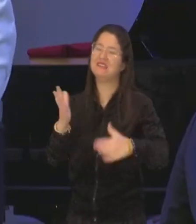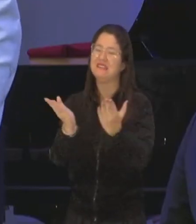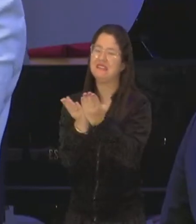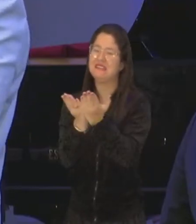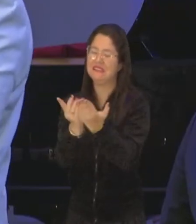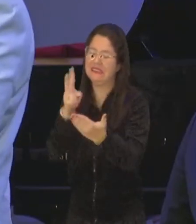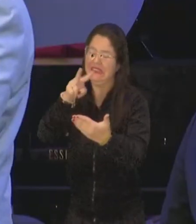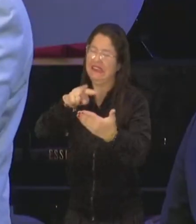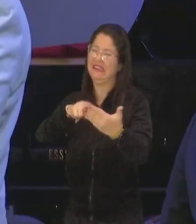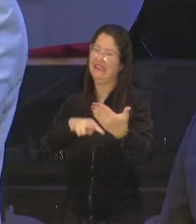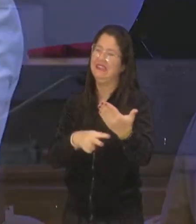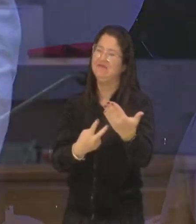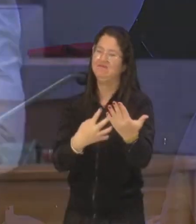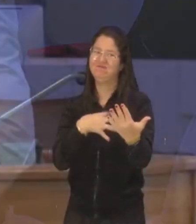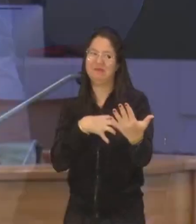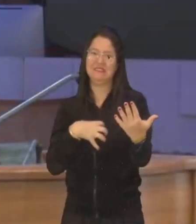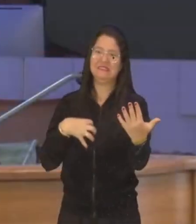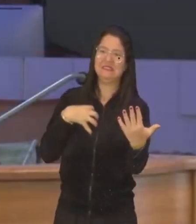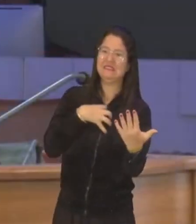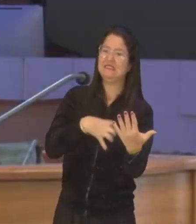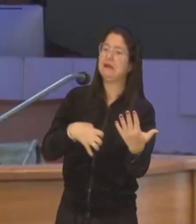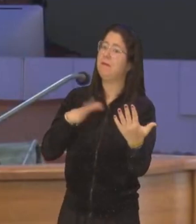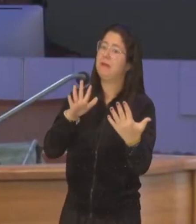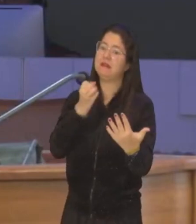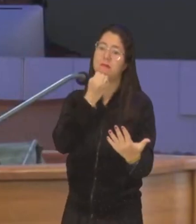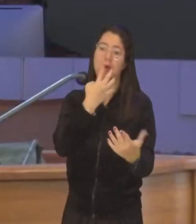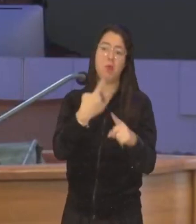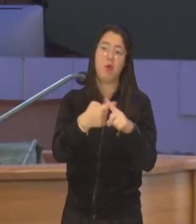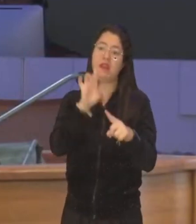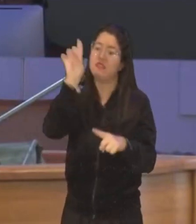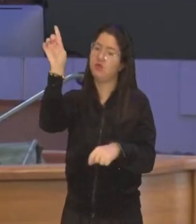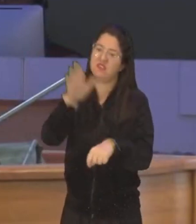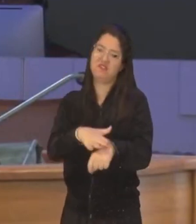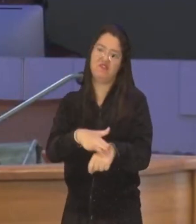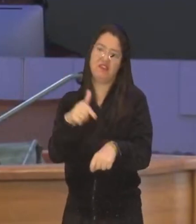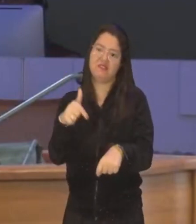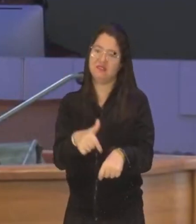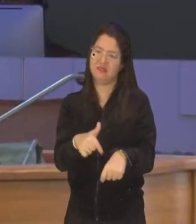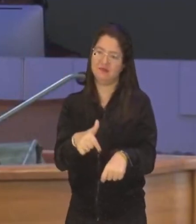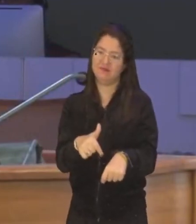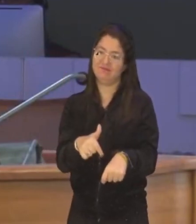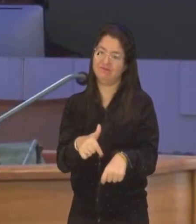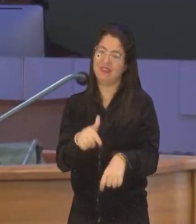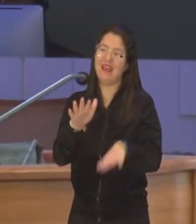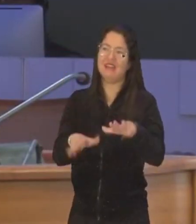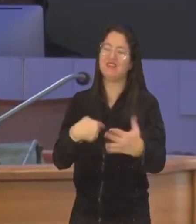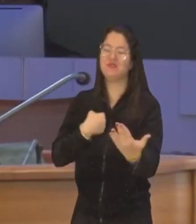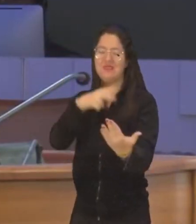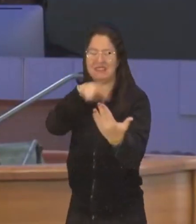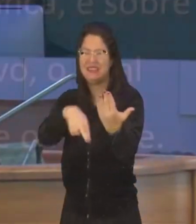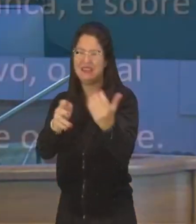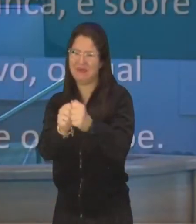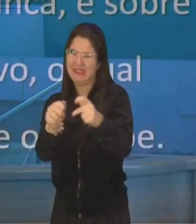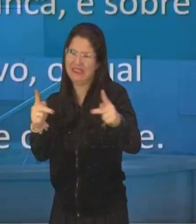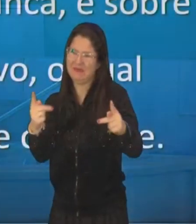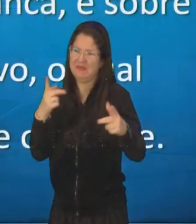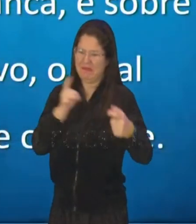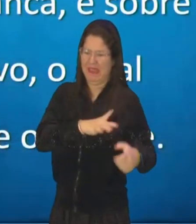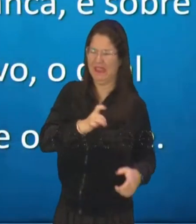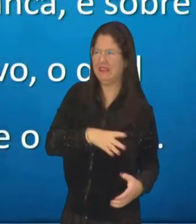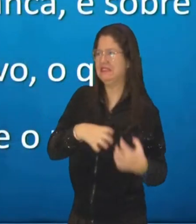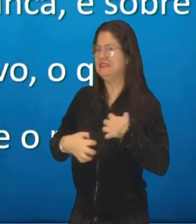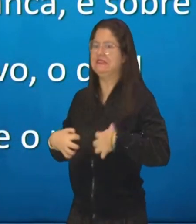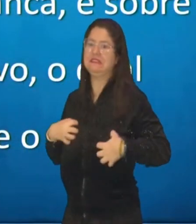Senhor para cada um de nós. Darei uma pedra branca, um novo nome, uma nova identidade para aquele que está